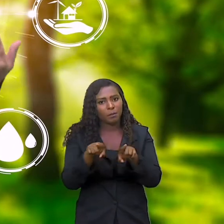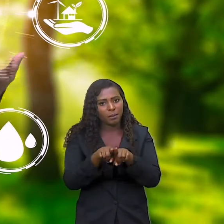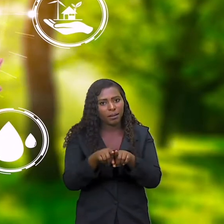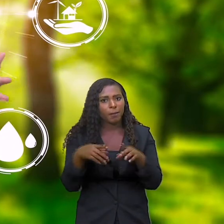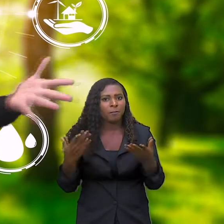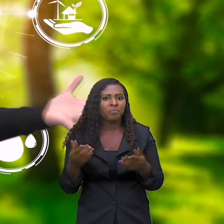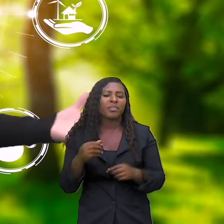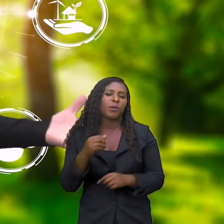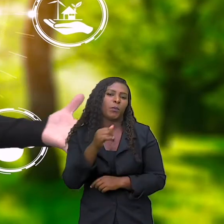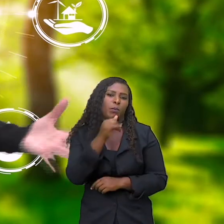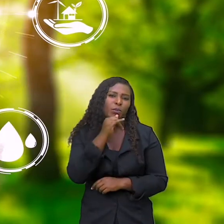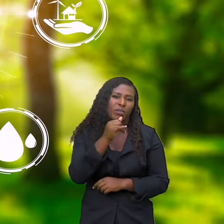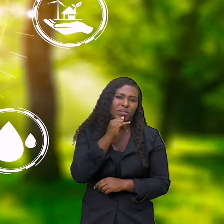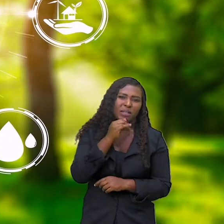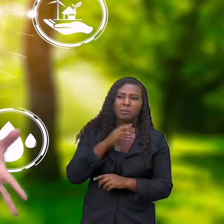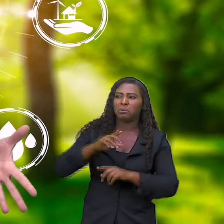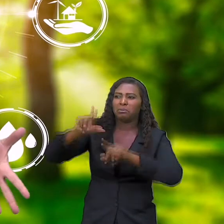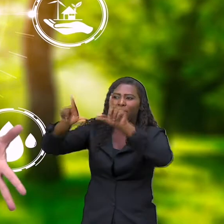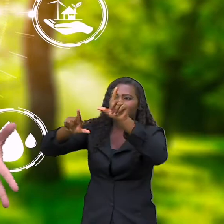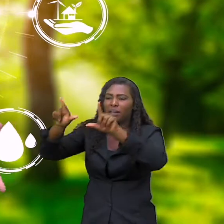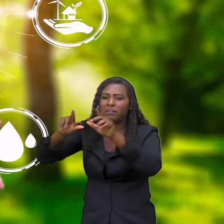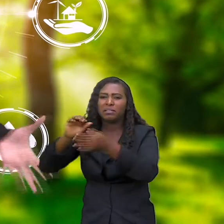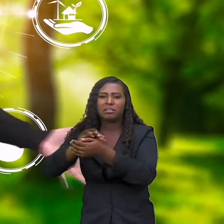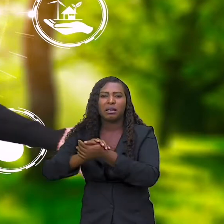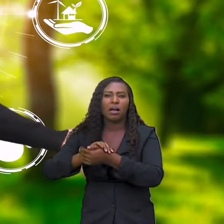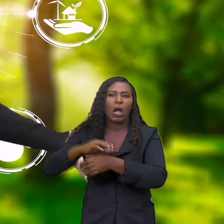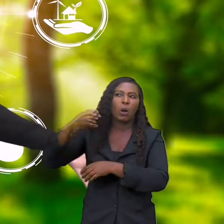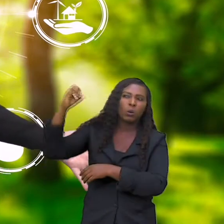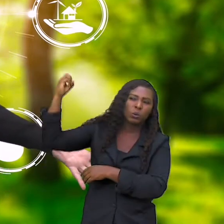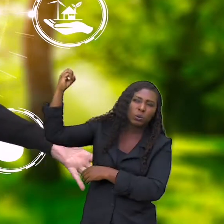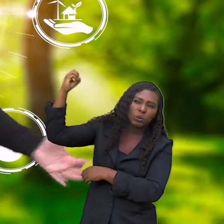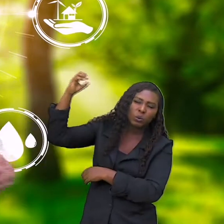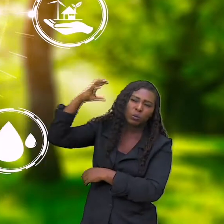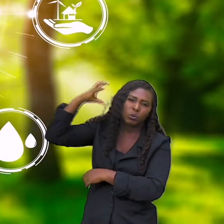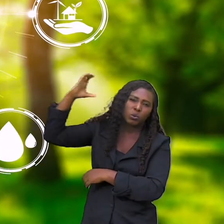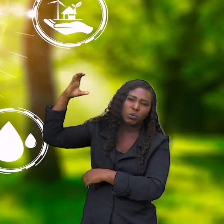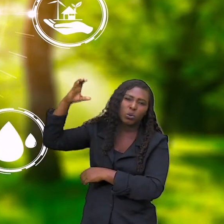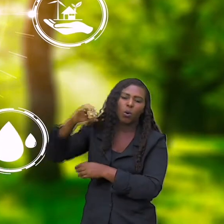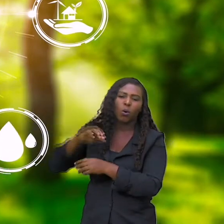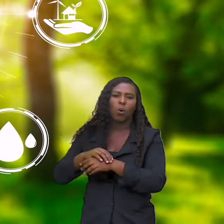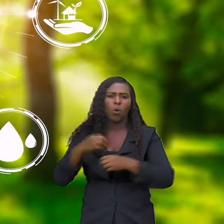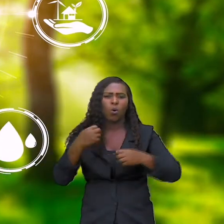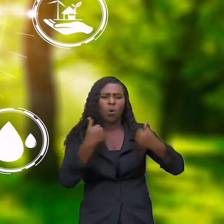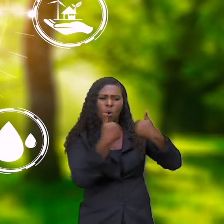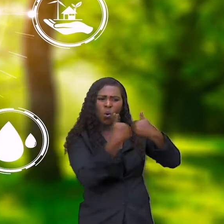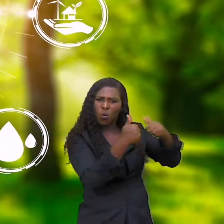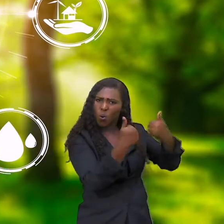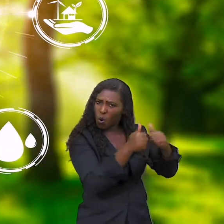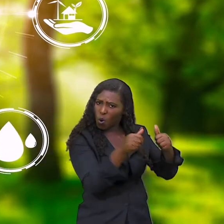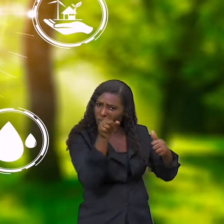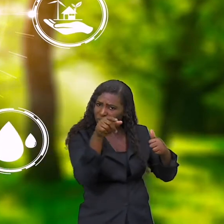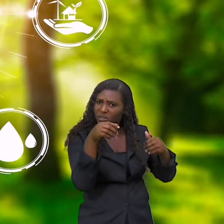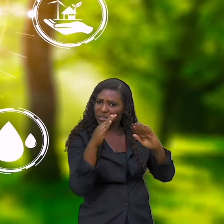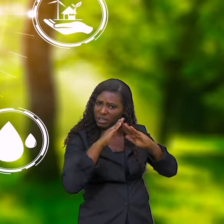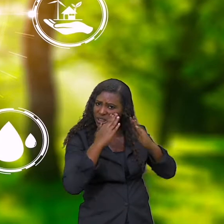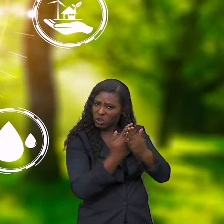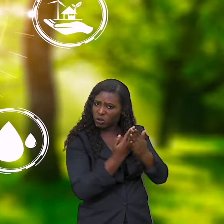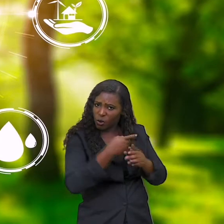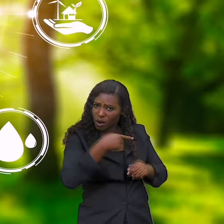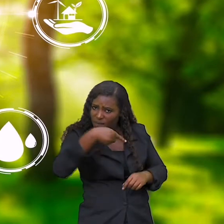aparelhos de som e imagem, computadores, automóveis, o ônibus que você vai para a escola e